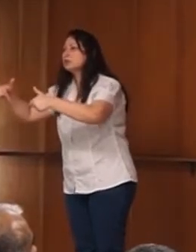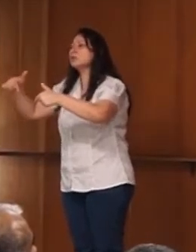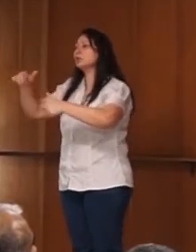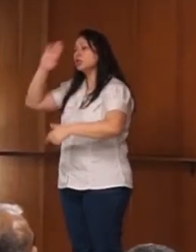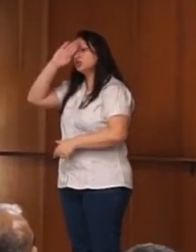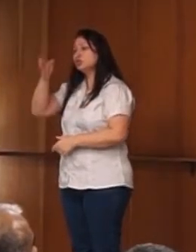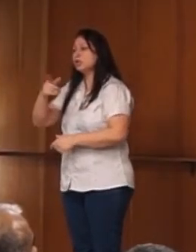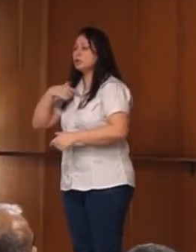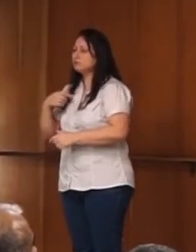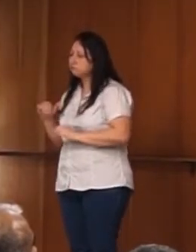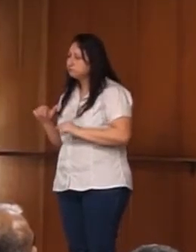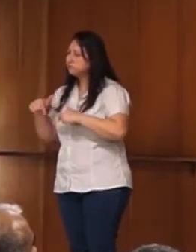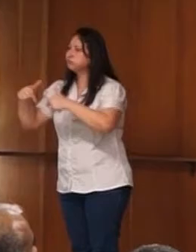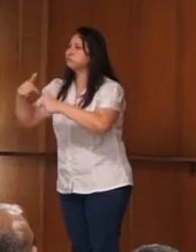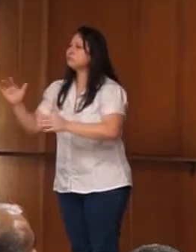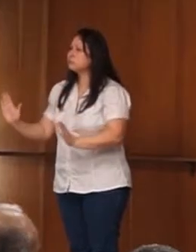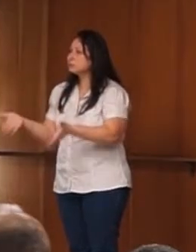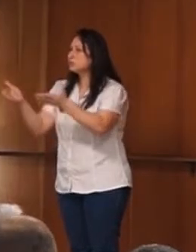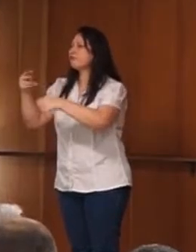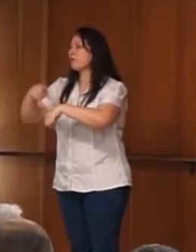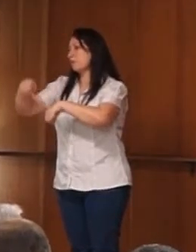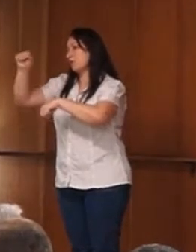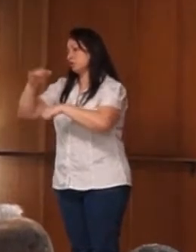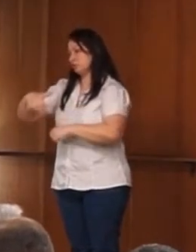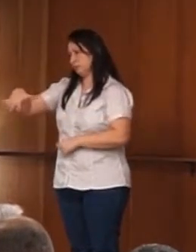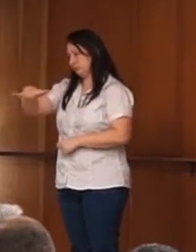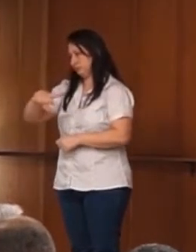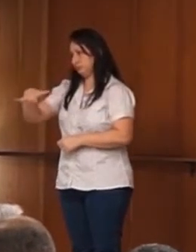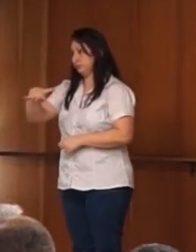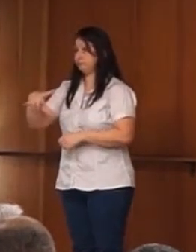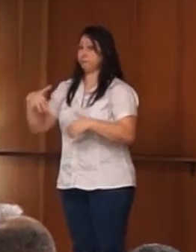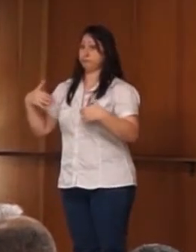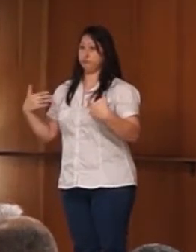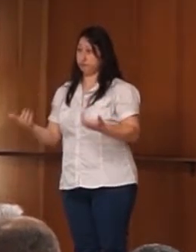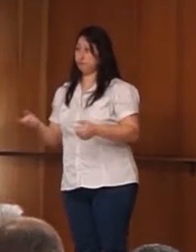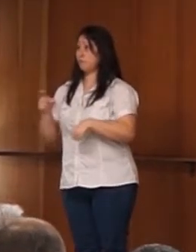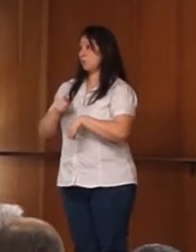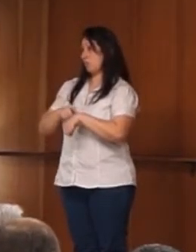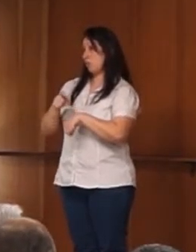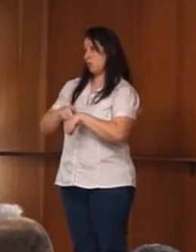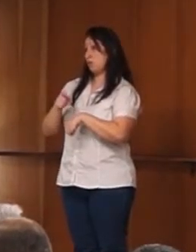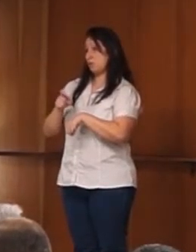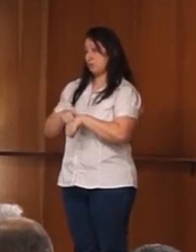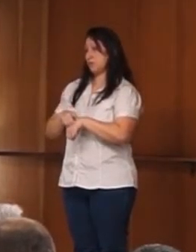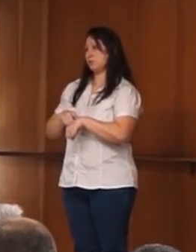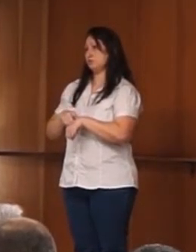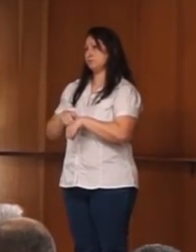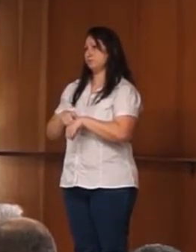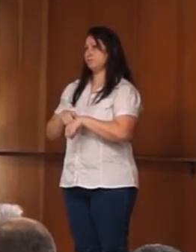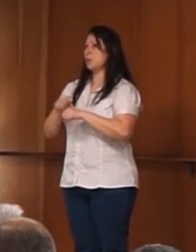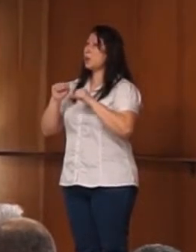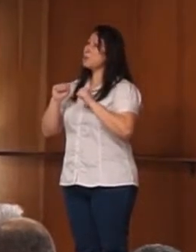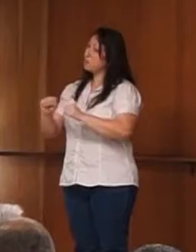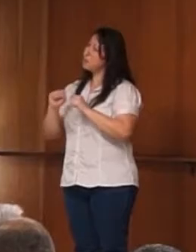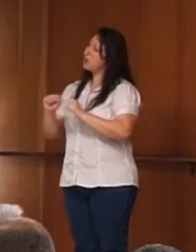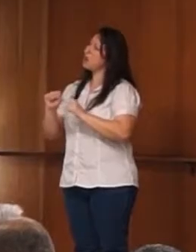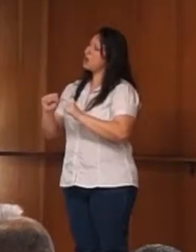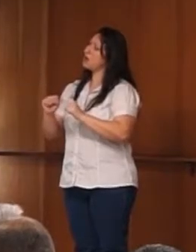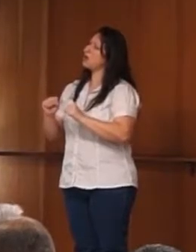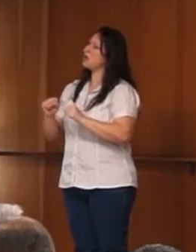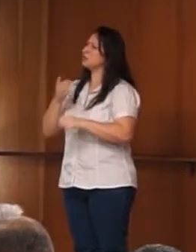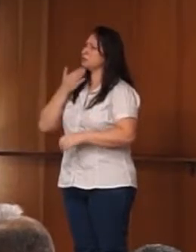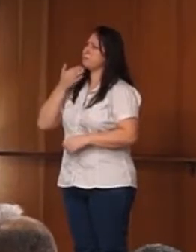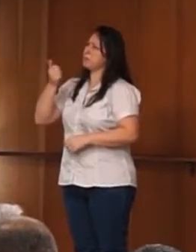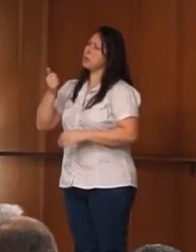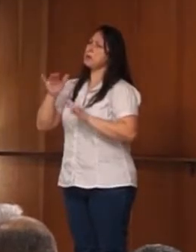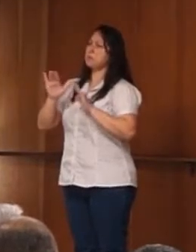diretamente na pós-graduação a partir desses recursos. Então, eu acho que é um momento auspicioso, poderia ser melhor, né? Poderia ser